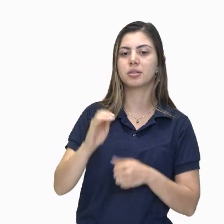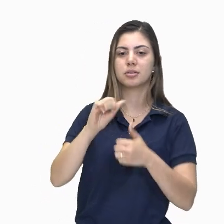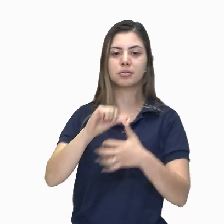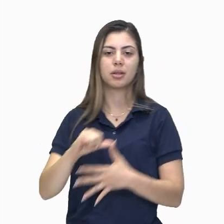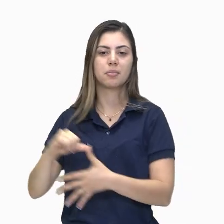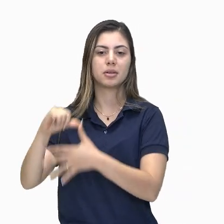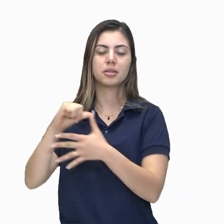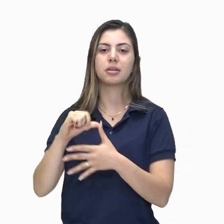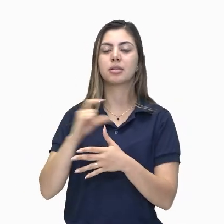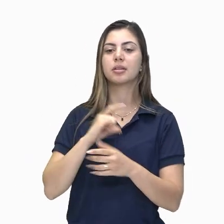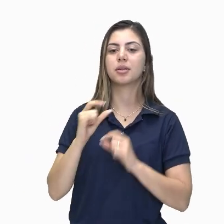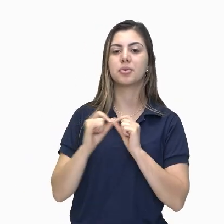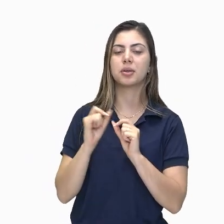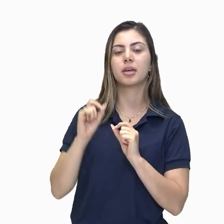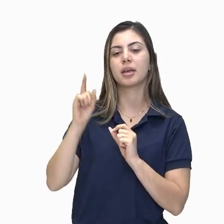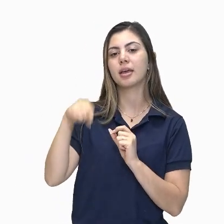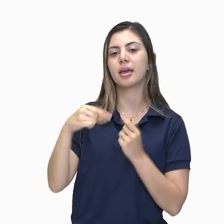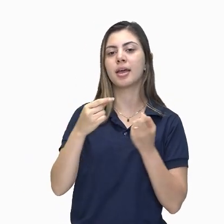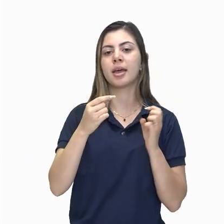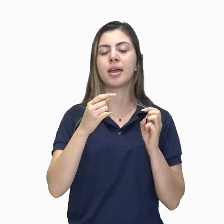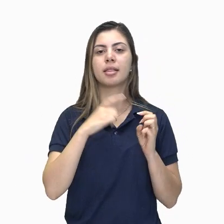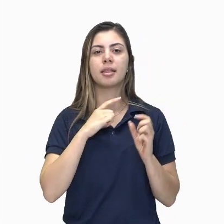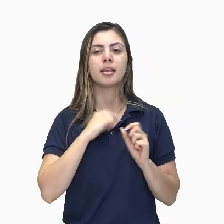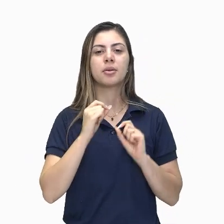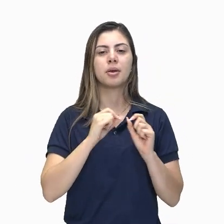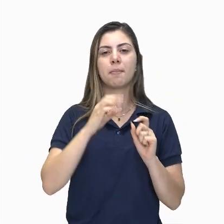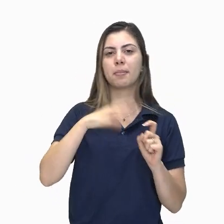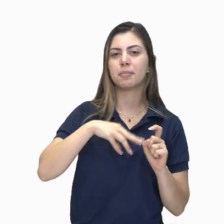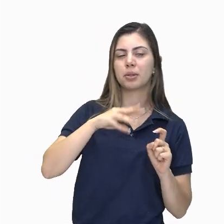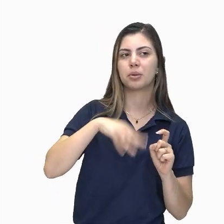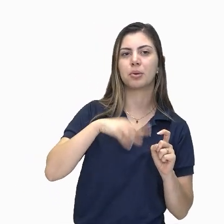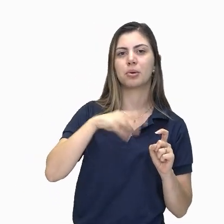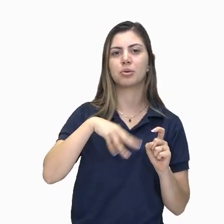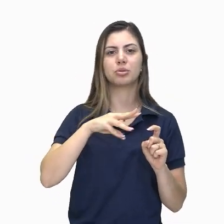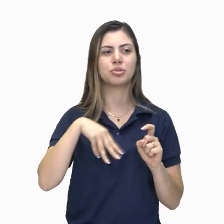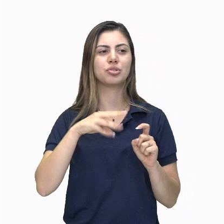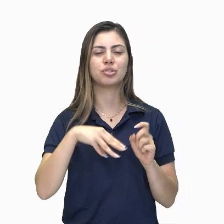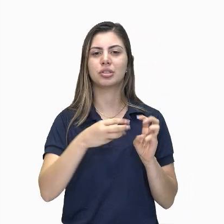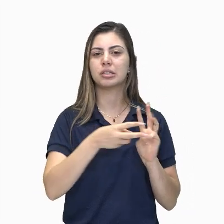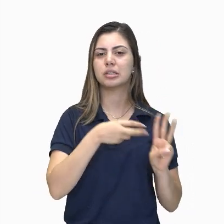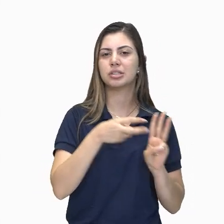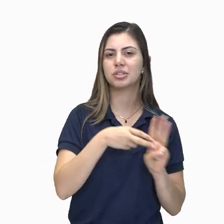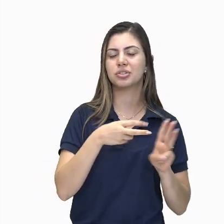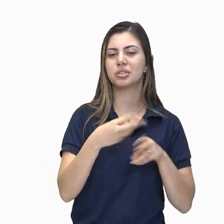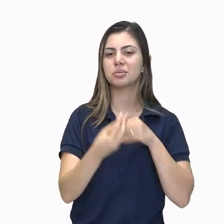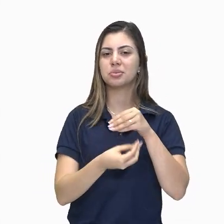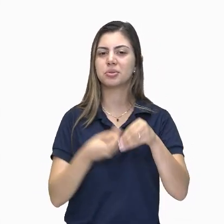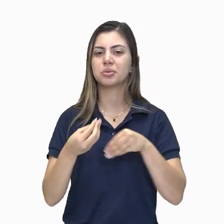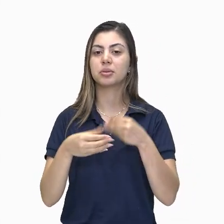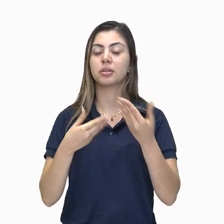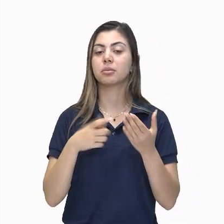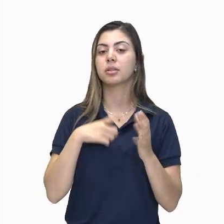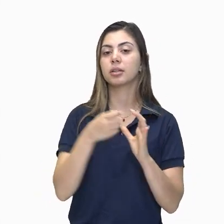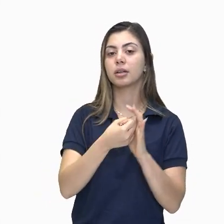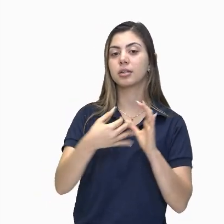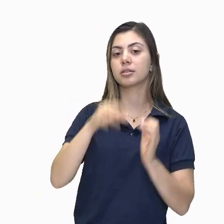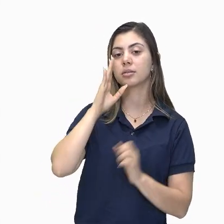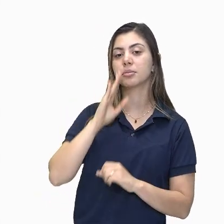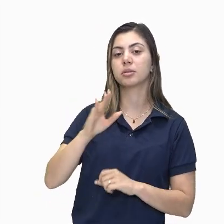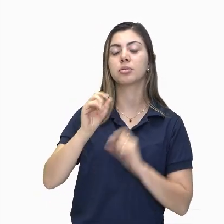e influências urbanas. E nas características principais, também de Macunaíma, a gente tem ali